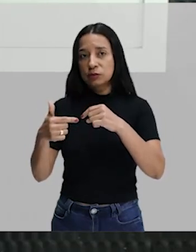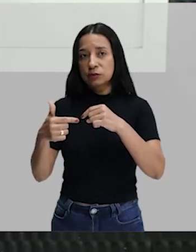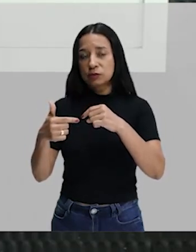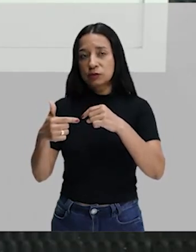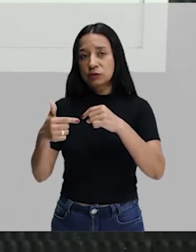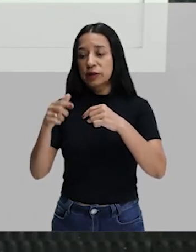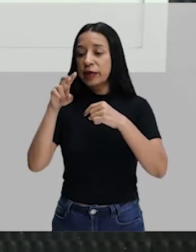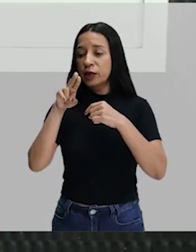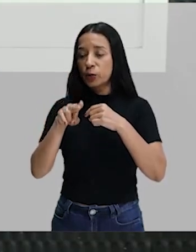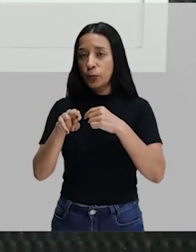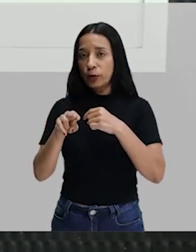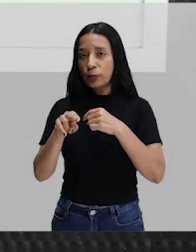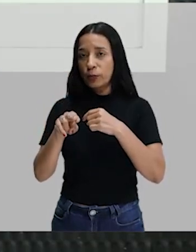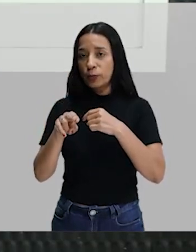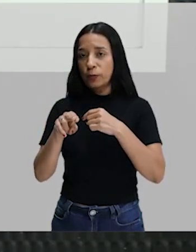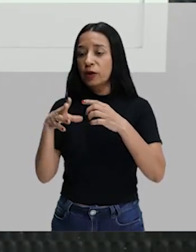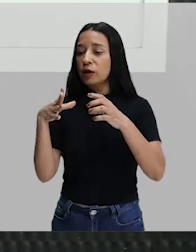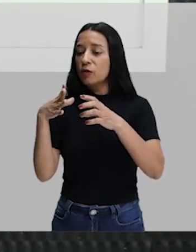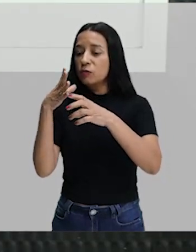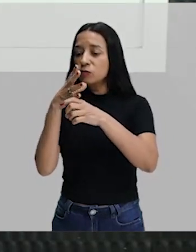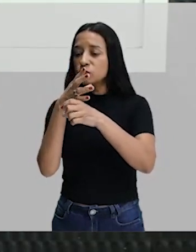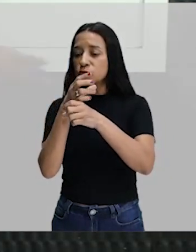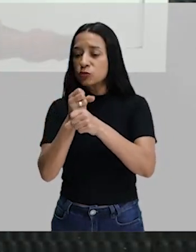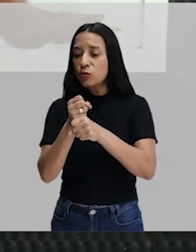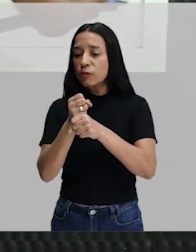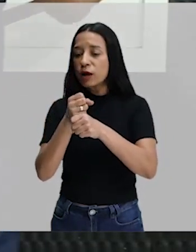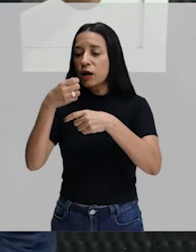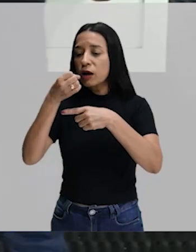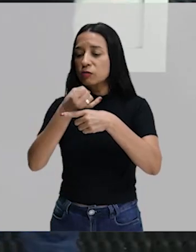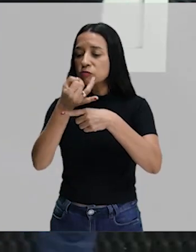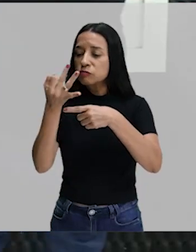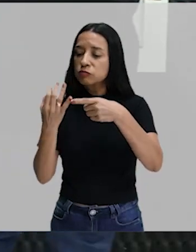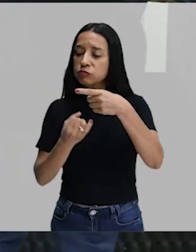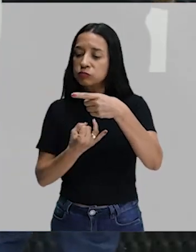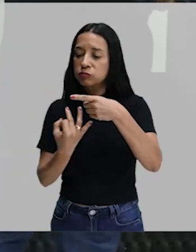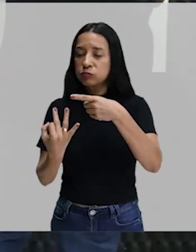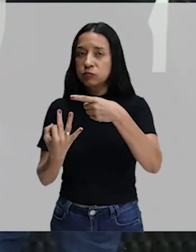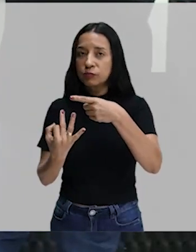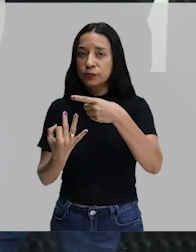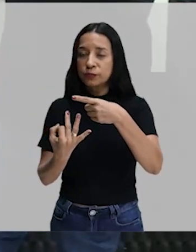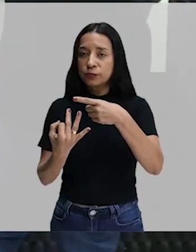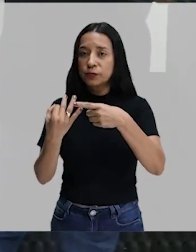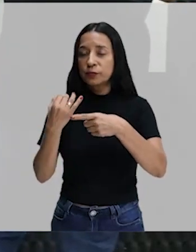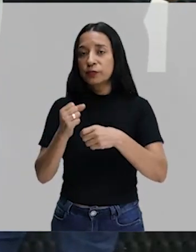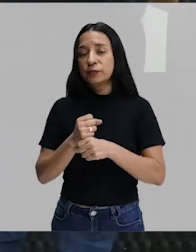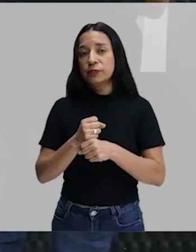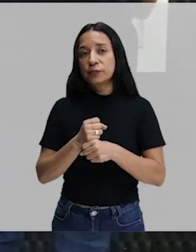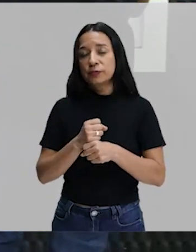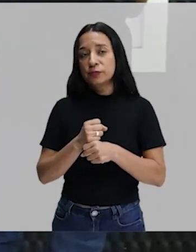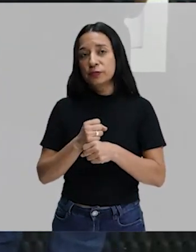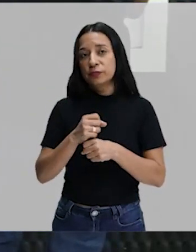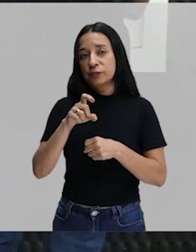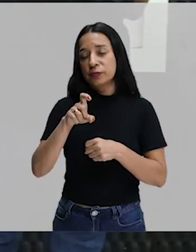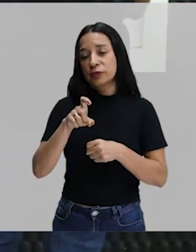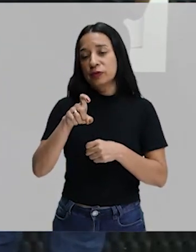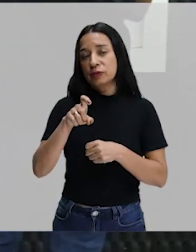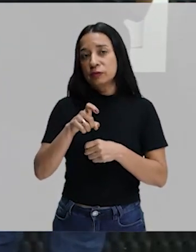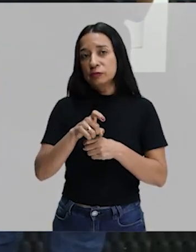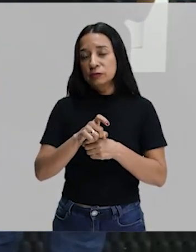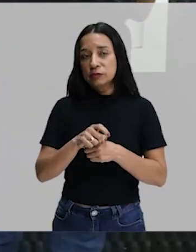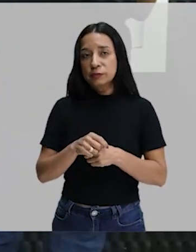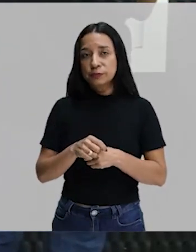Vou fazer a soma dessas duas frações, né? Então, nesse caso aqui, turma, eu vou ter x menos 1